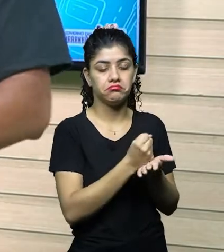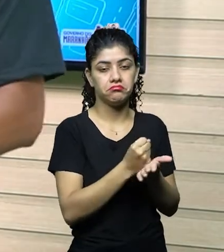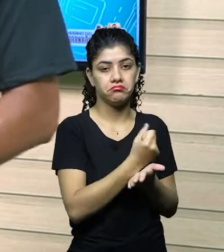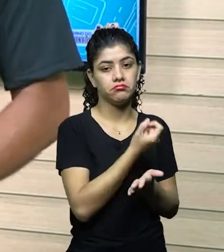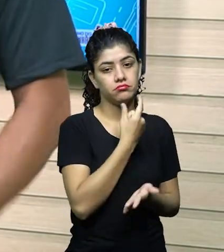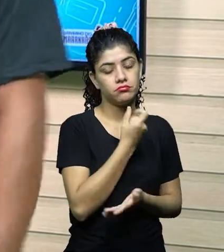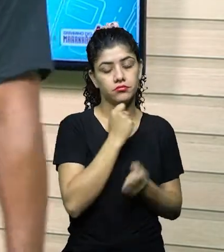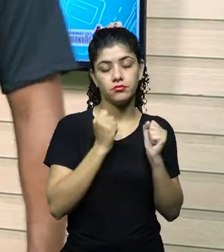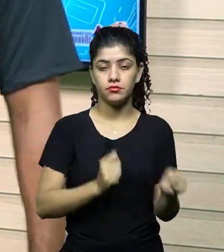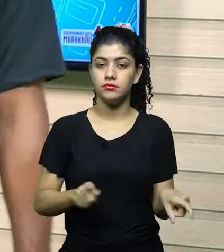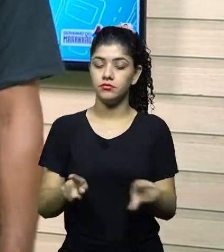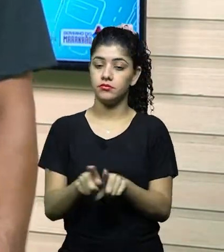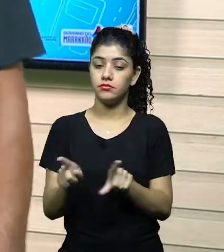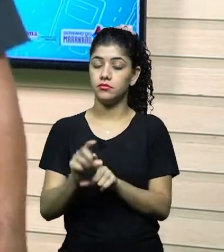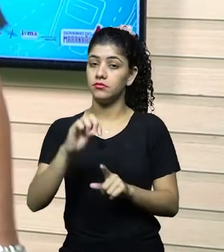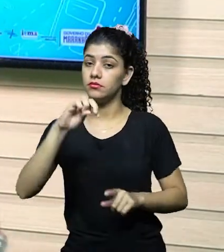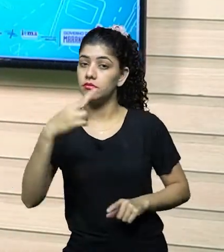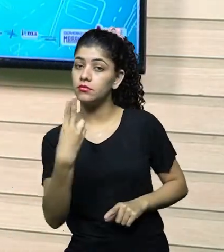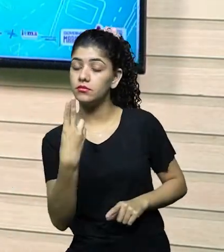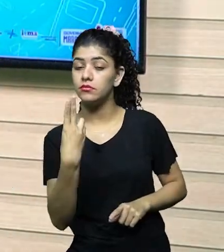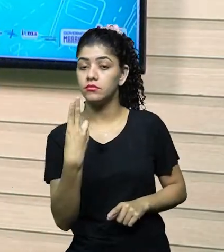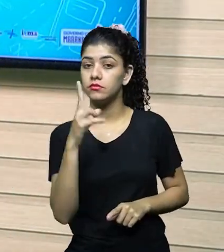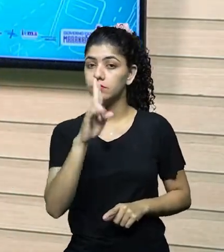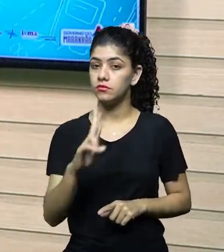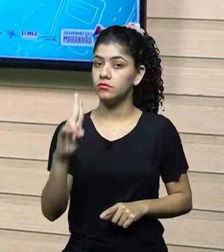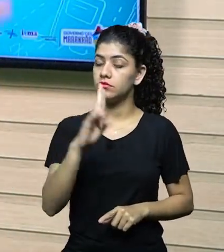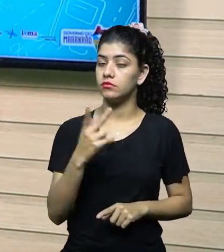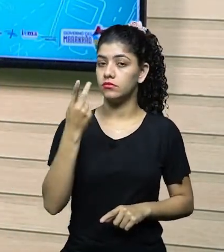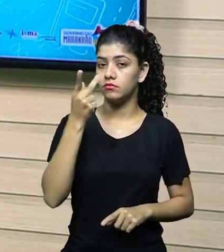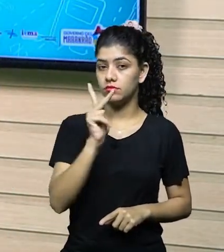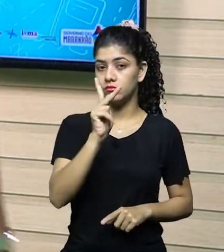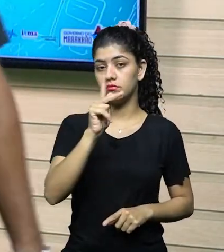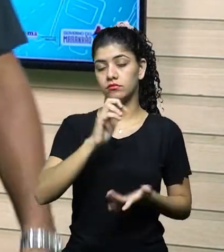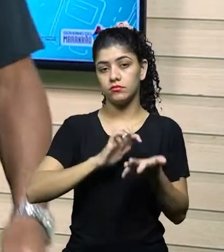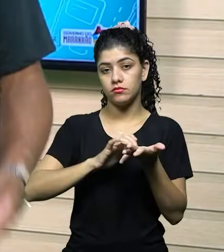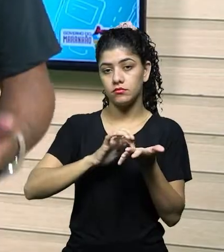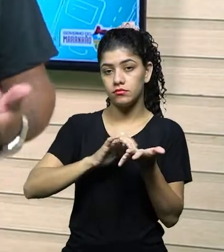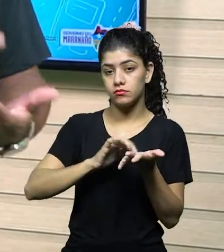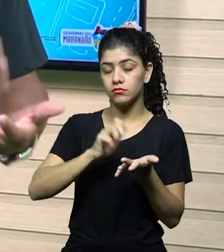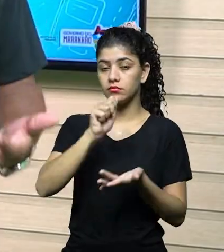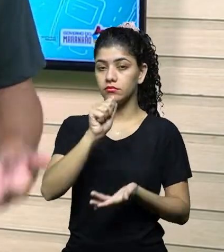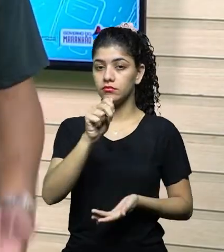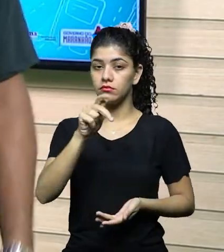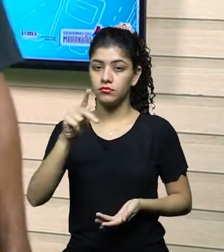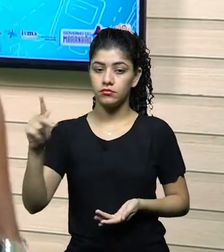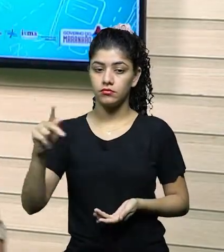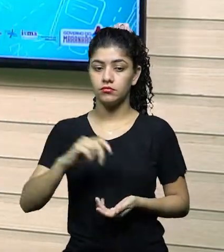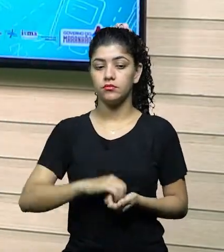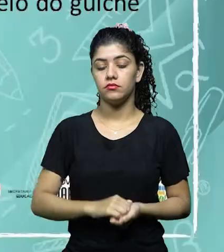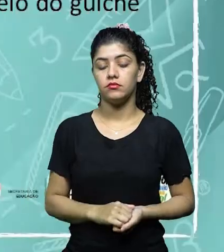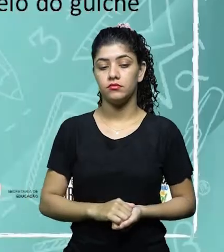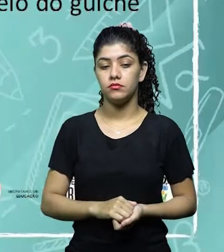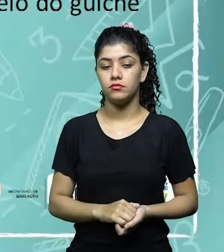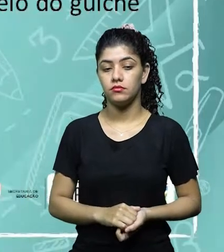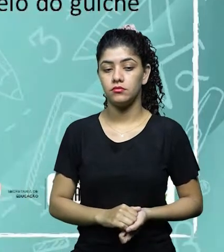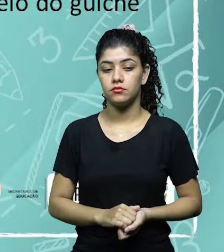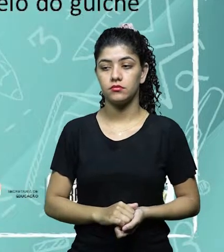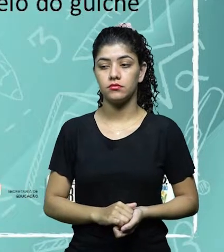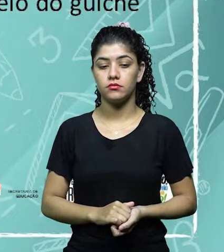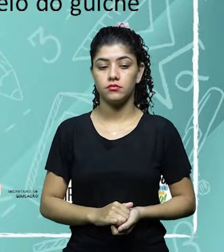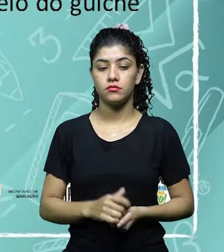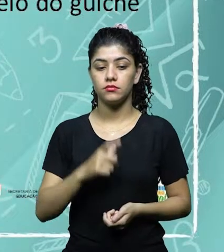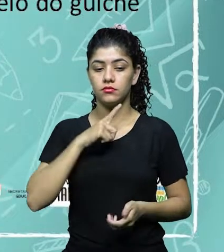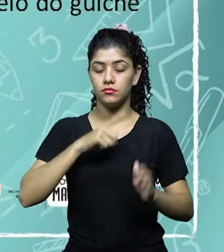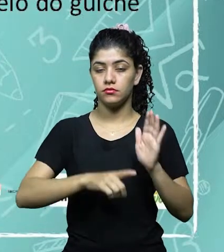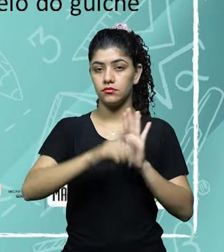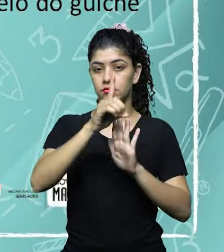também através do caixa eletrônico. Ou você pode também usar o atendimento online, né, que é aquele aplicativozinho do banco. Então,